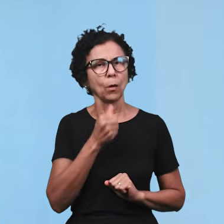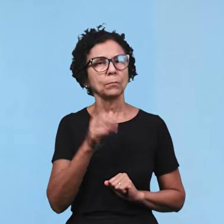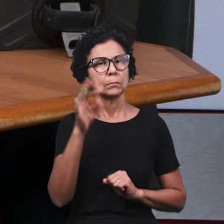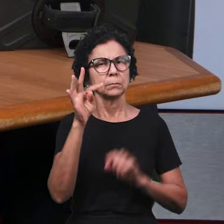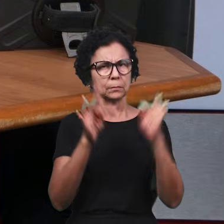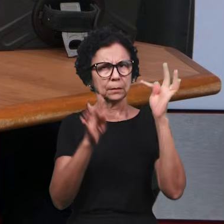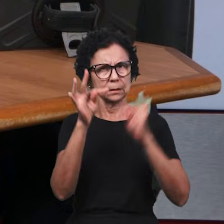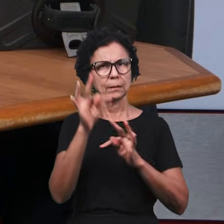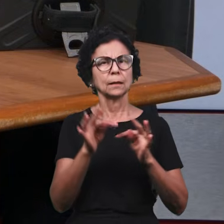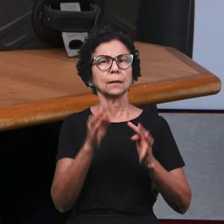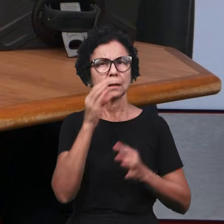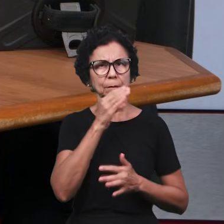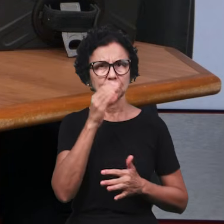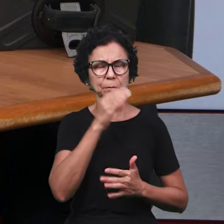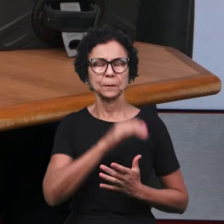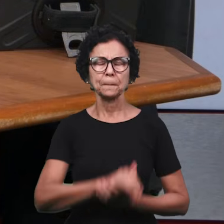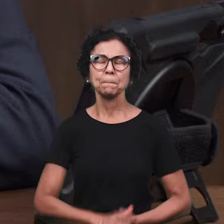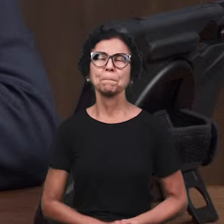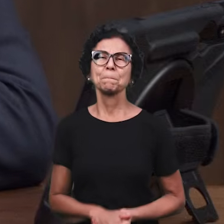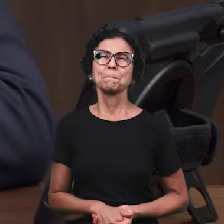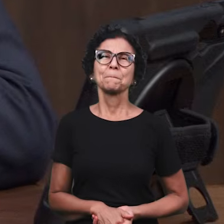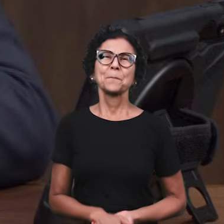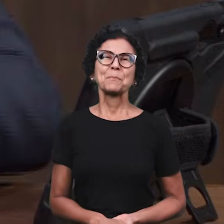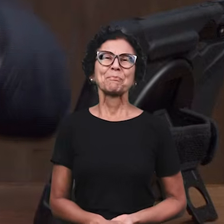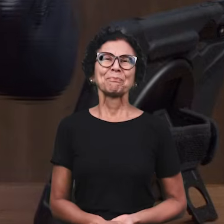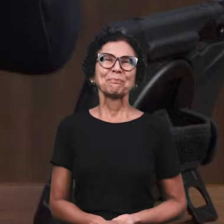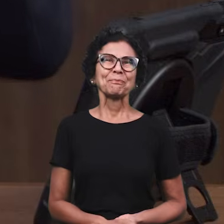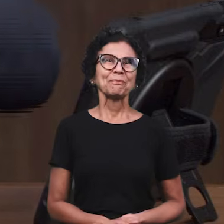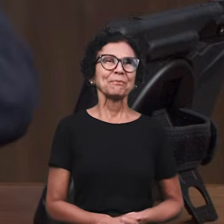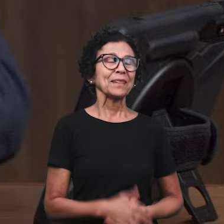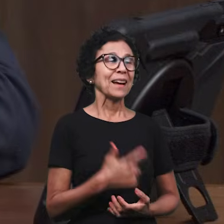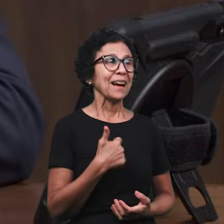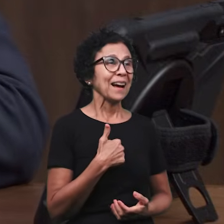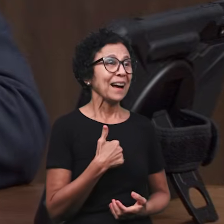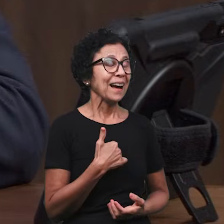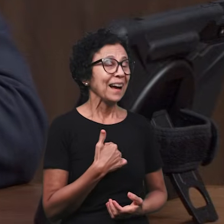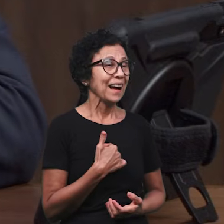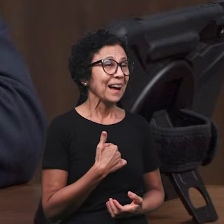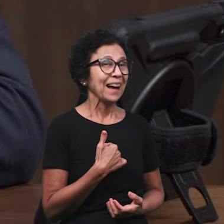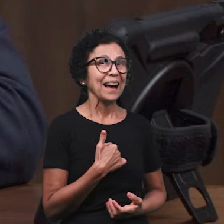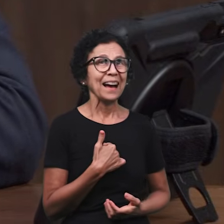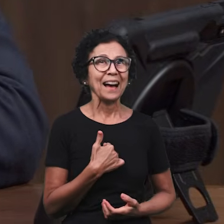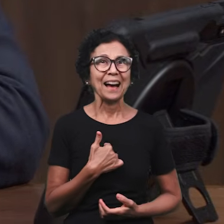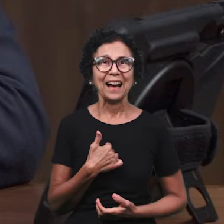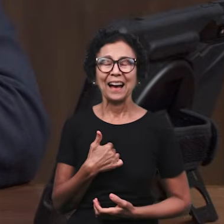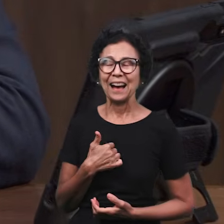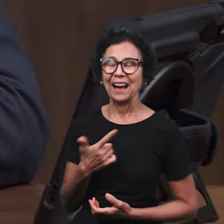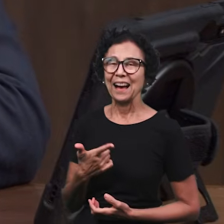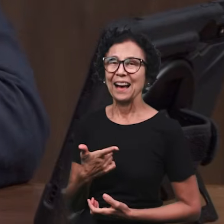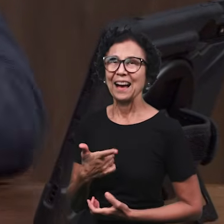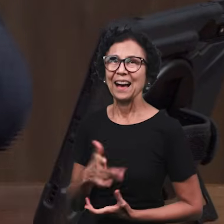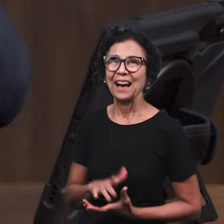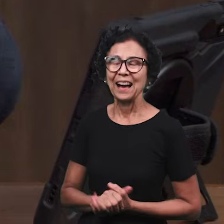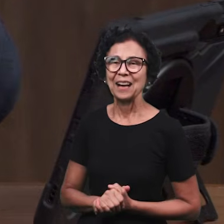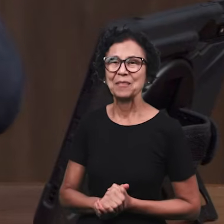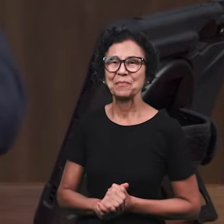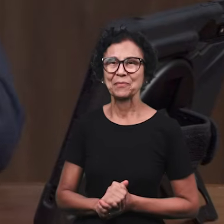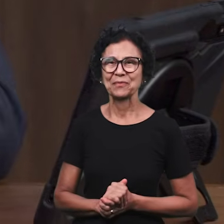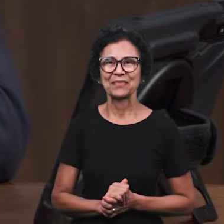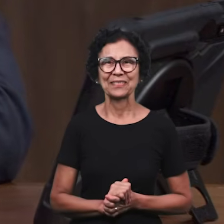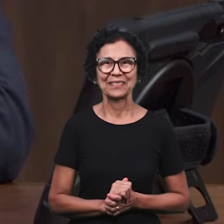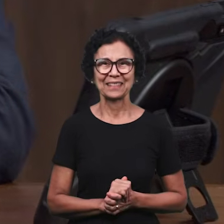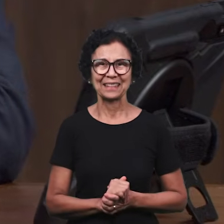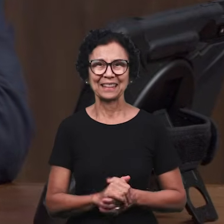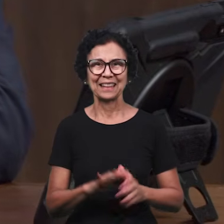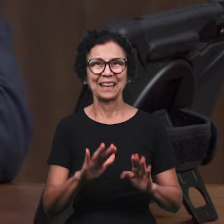fiquei feliz, Lucas, sabe por quê? Porque o pessoal lá do corte lá de dentro, que tá fazendo corte dessa